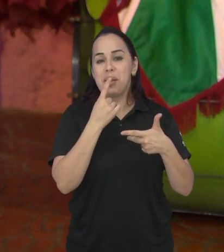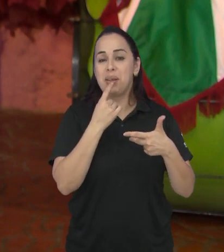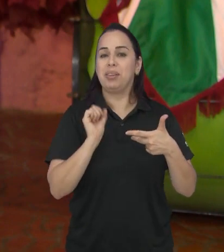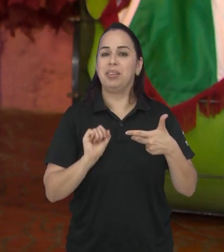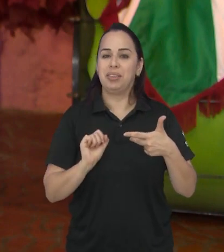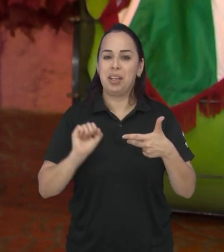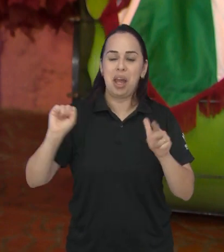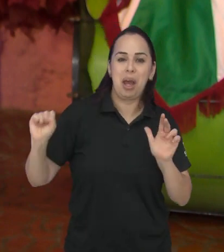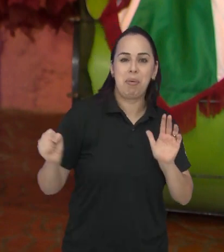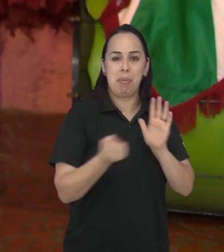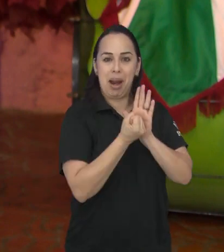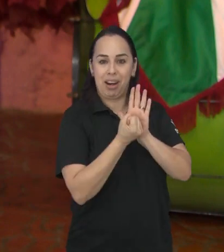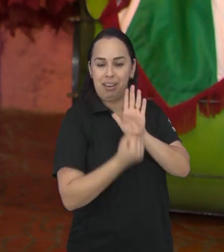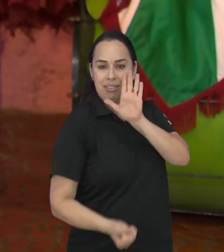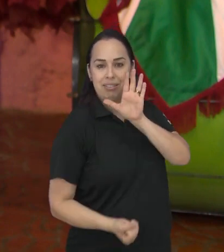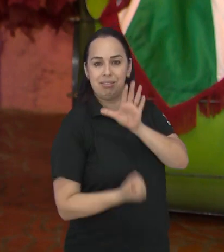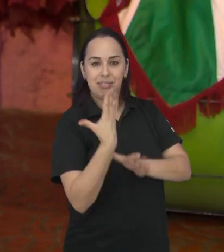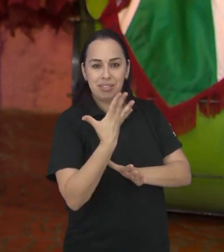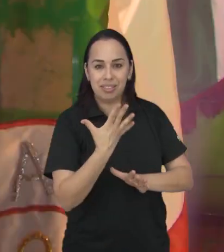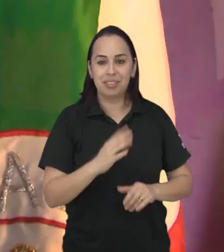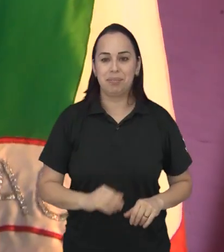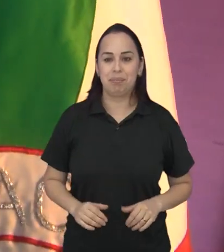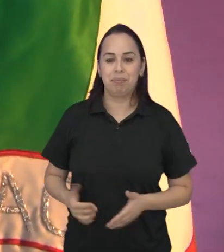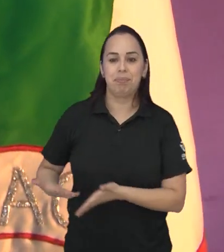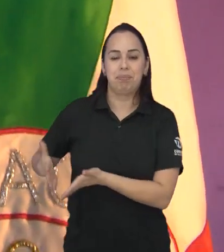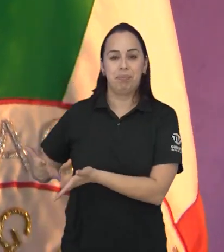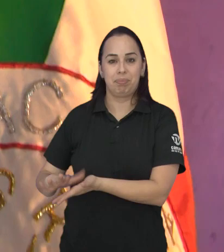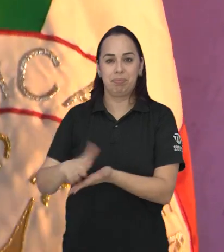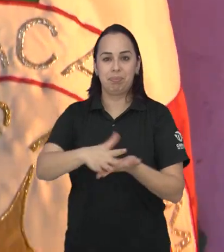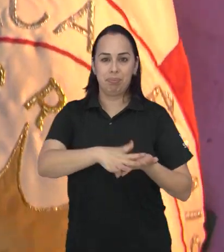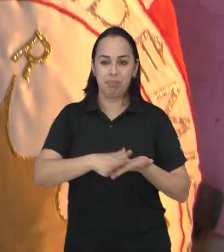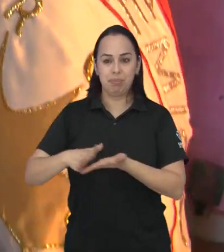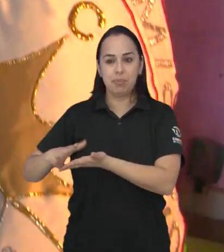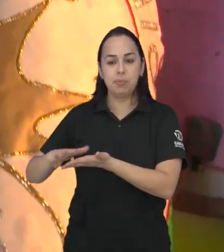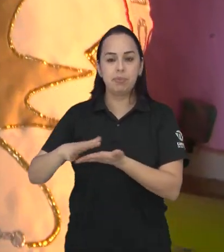vermelho acrescentando para marcar a nossa criação.